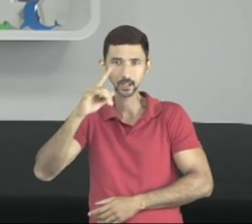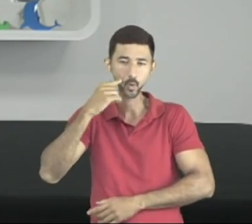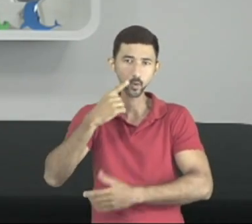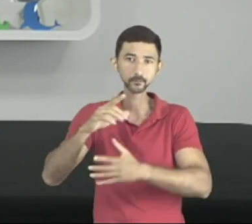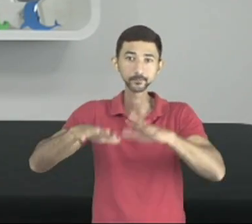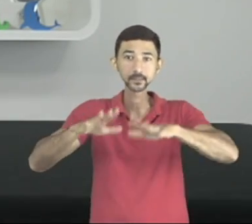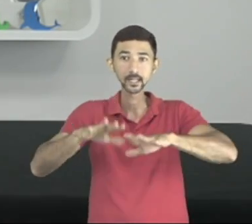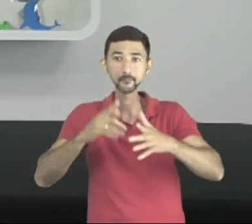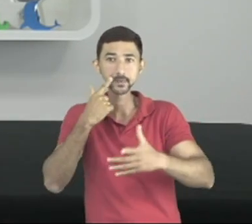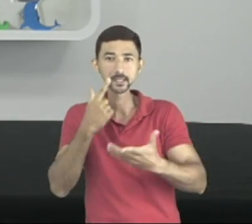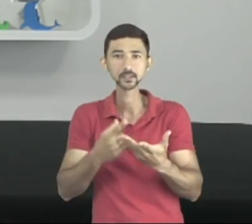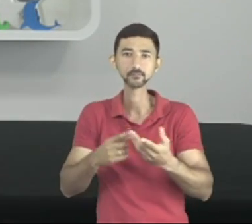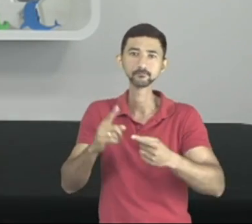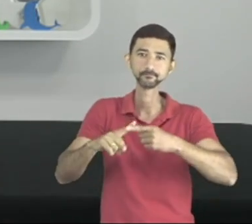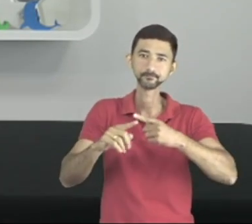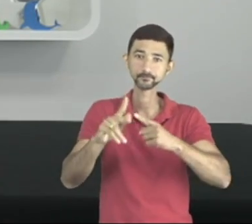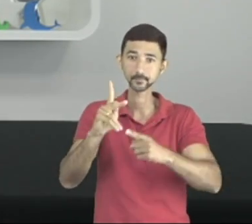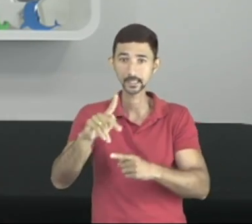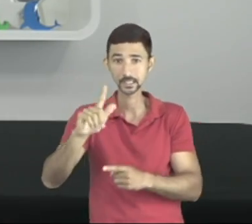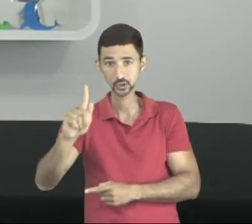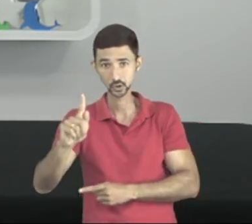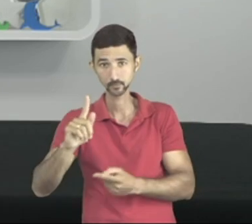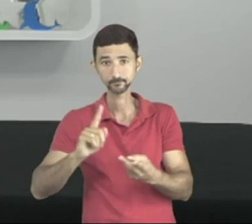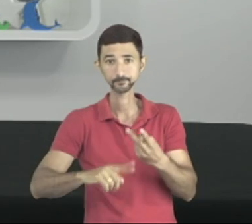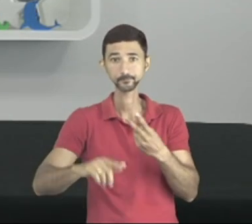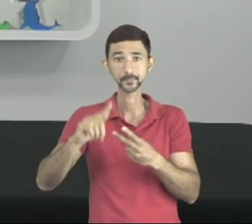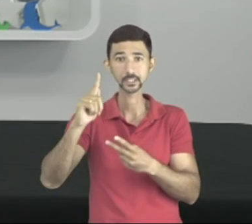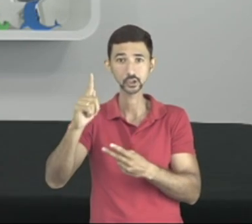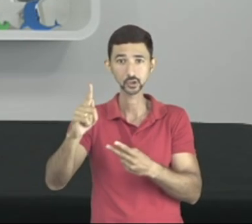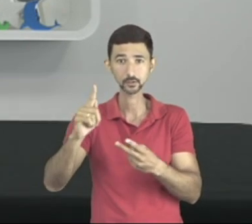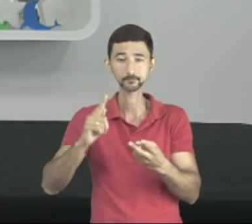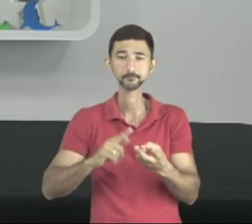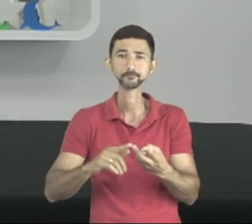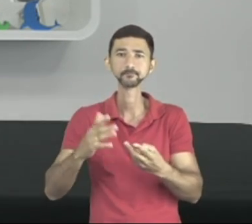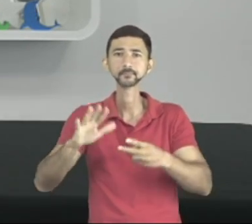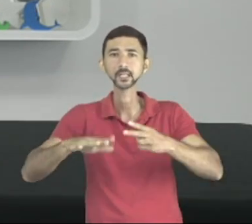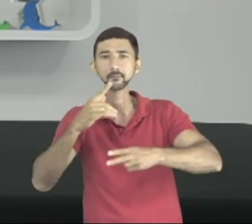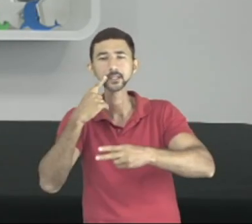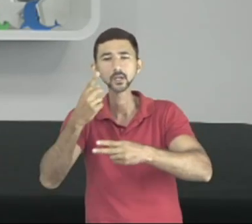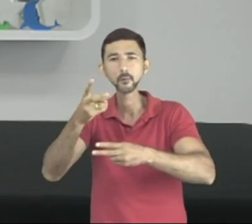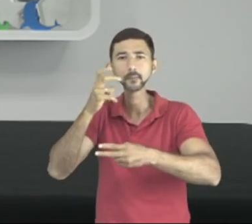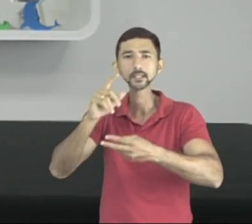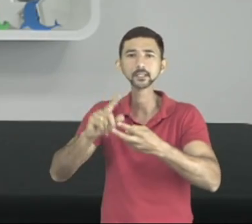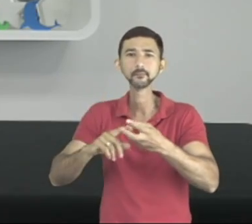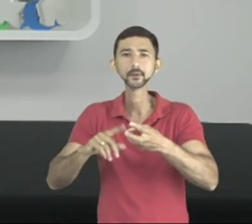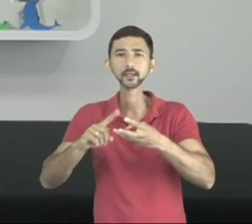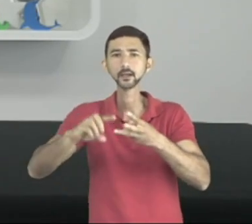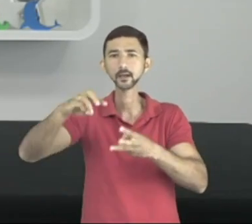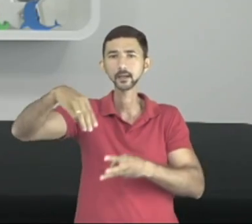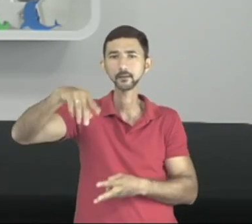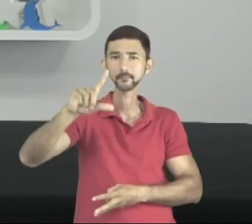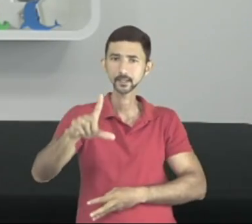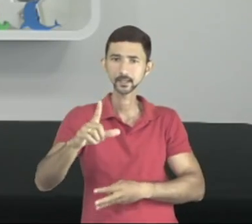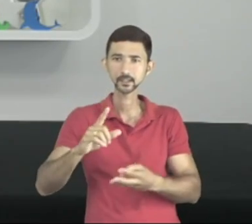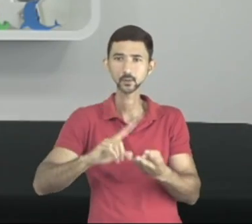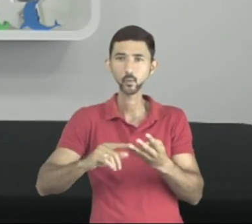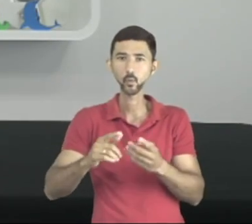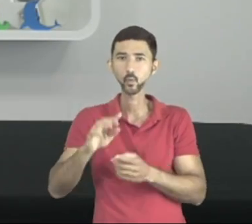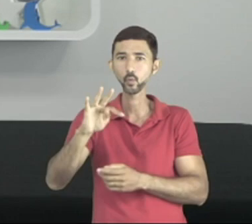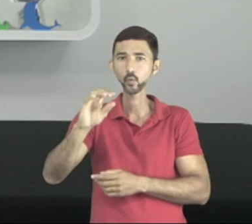matéria, você pode ver a massa em quilograma, em grama, você pode ver a massa em miligrama ou